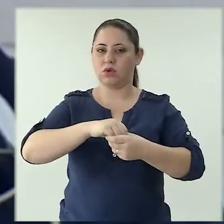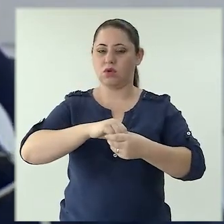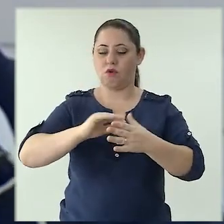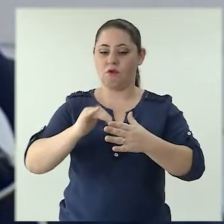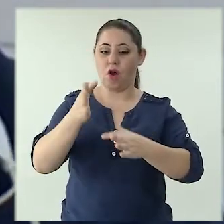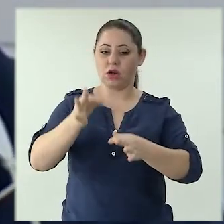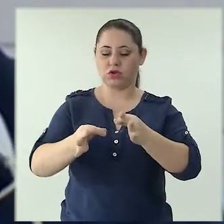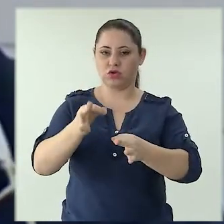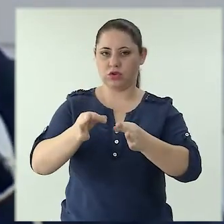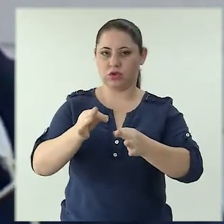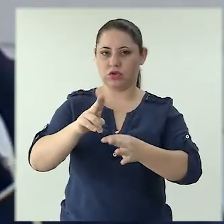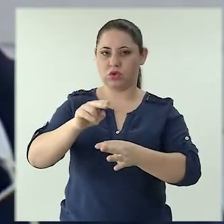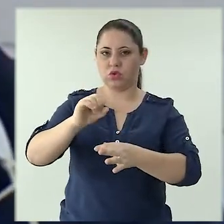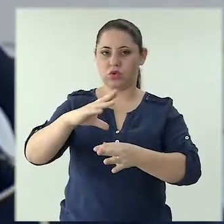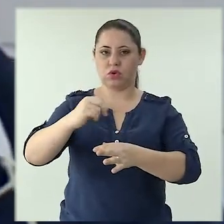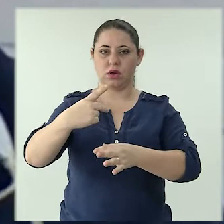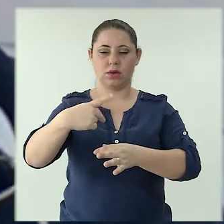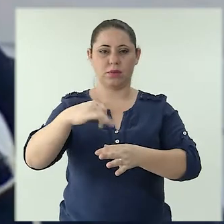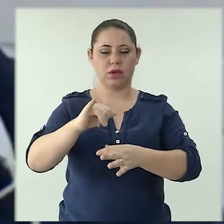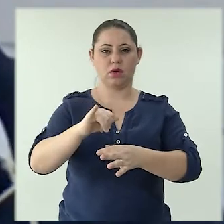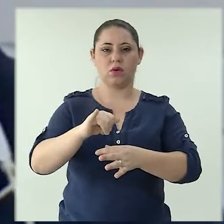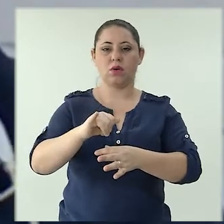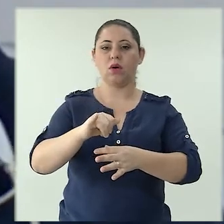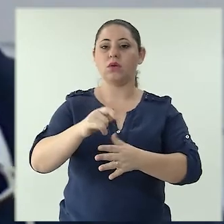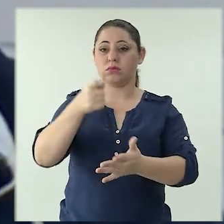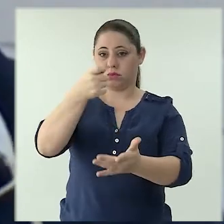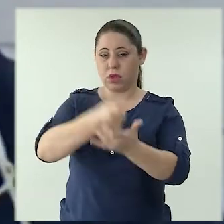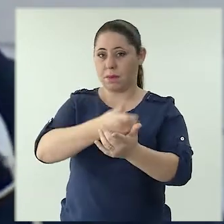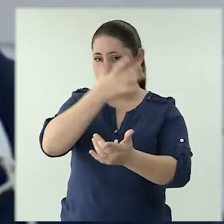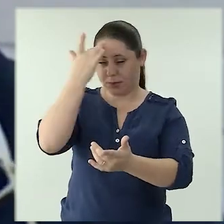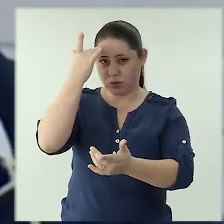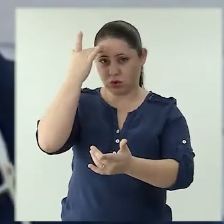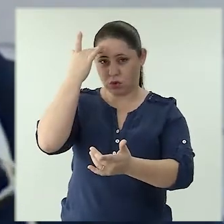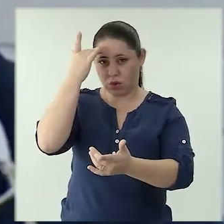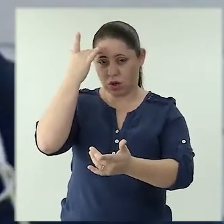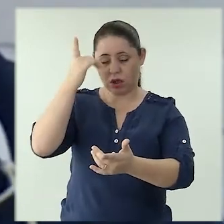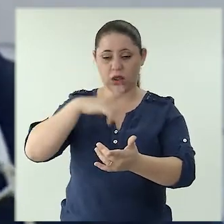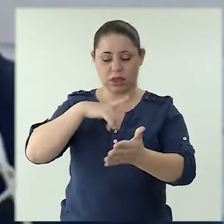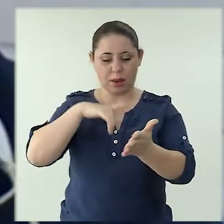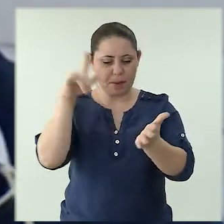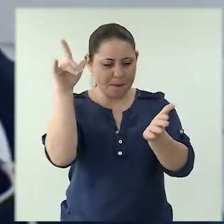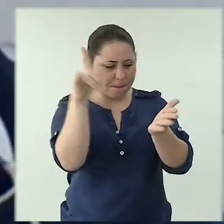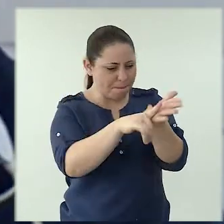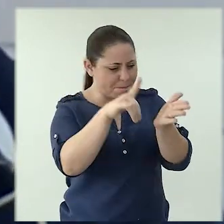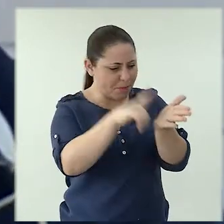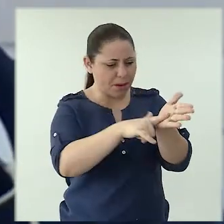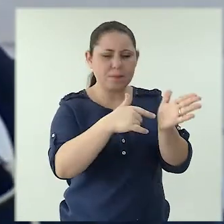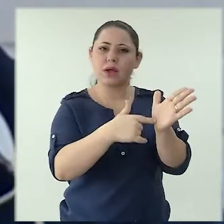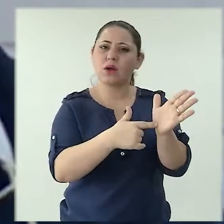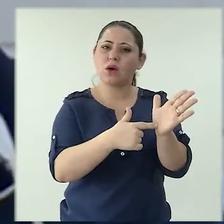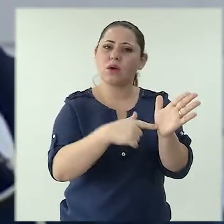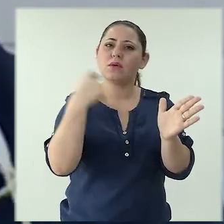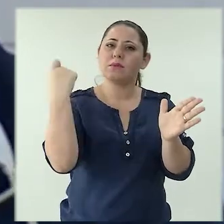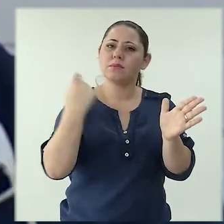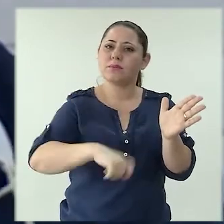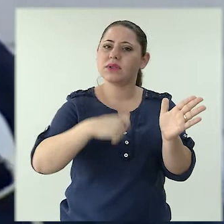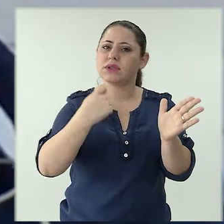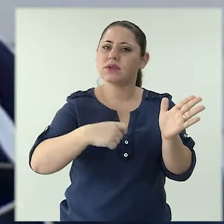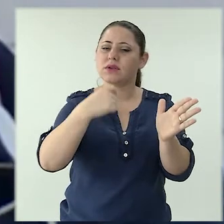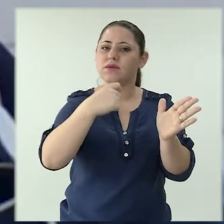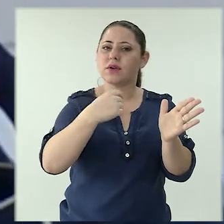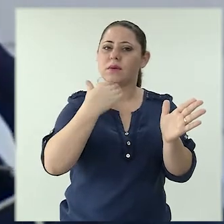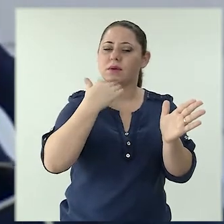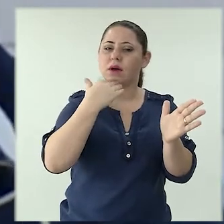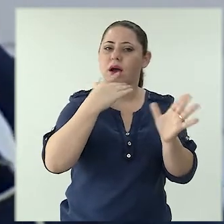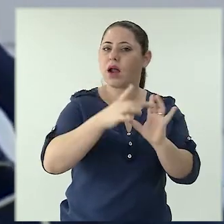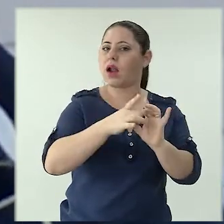ela exigia que o proprietário tabular, que é o proprietário que conste na matrícula, ele deveria anuir